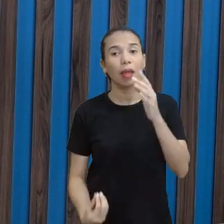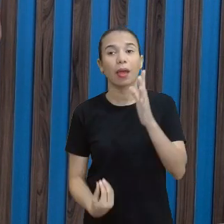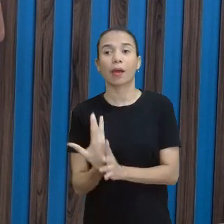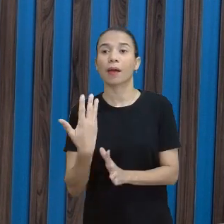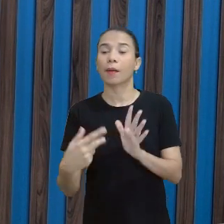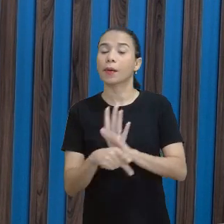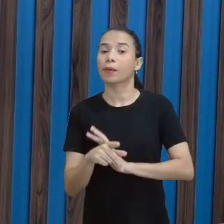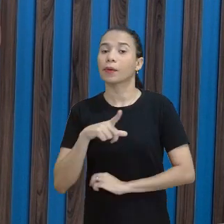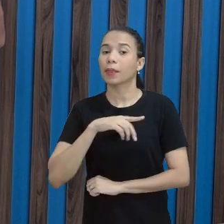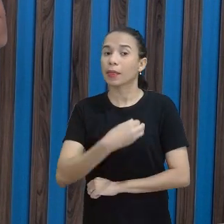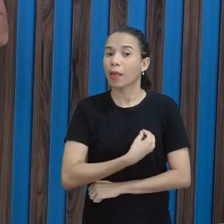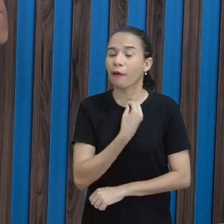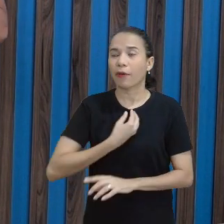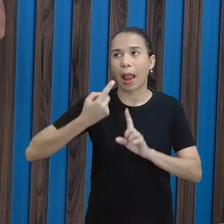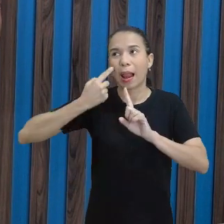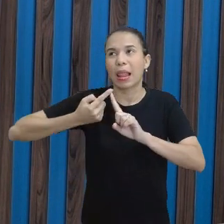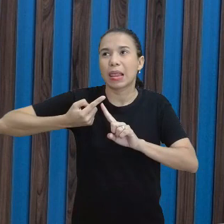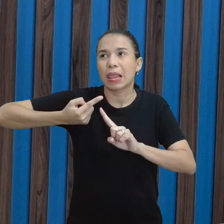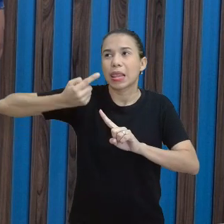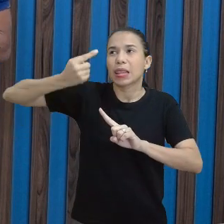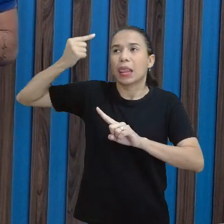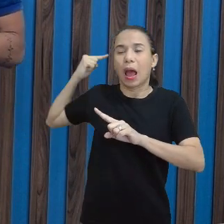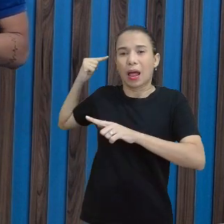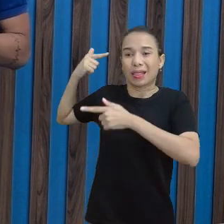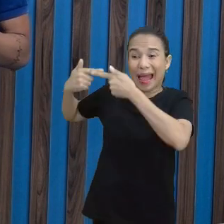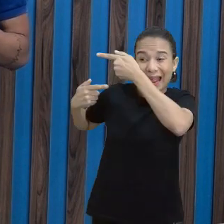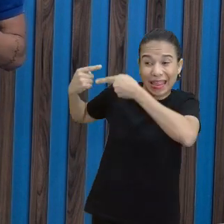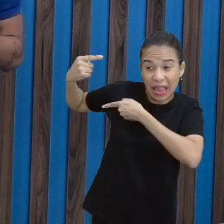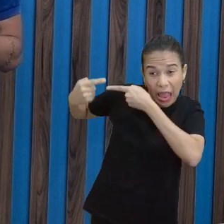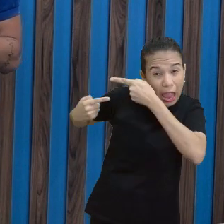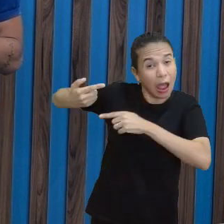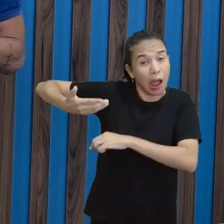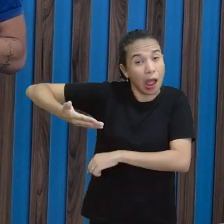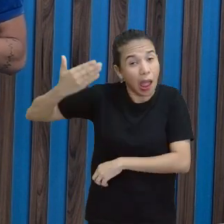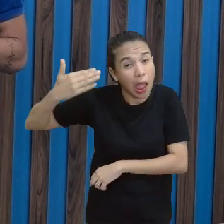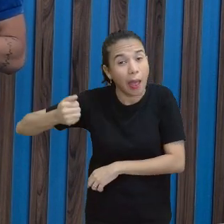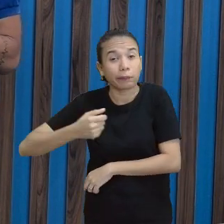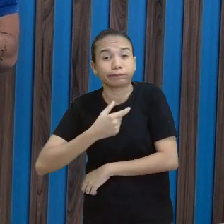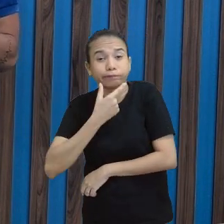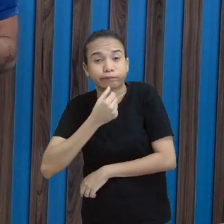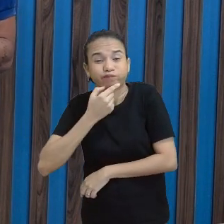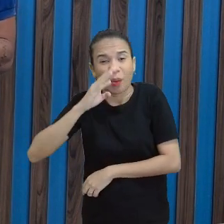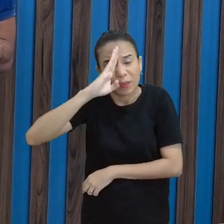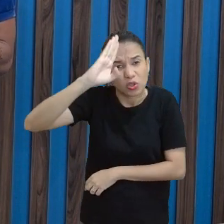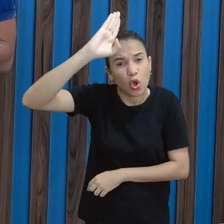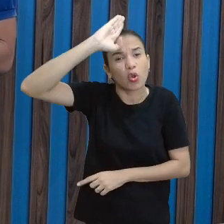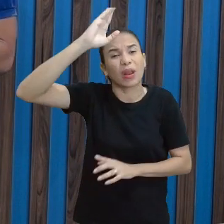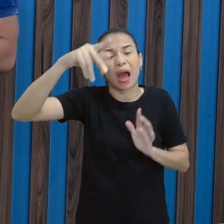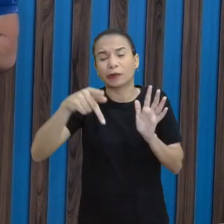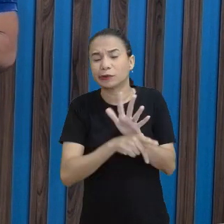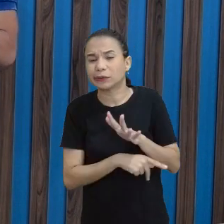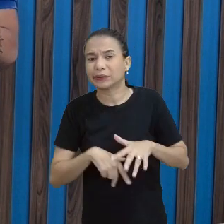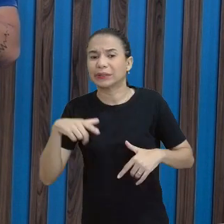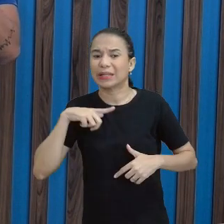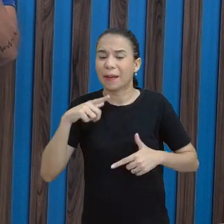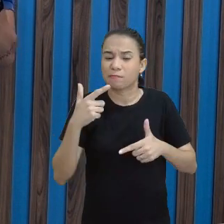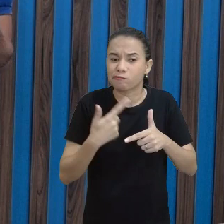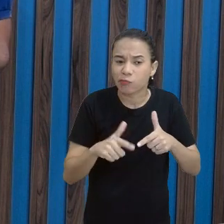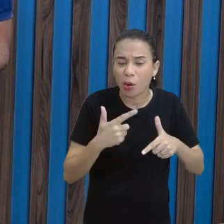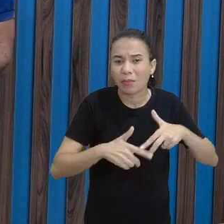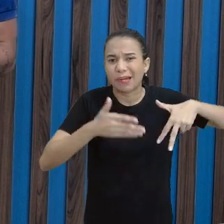né, lá na época das guerras. Então, os soldados que eram feridos, né, que tinham